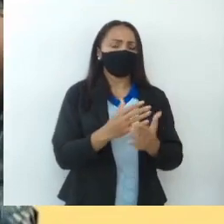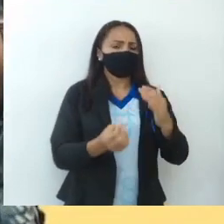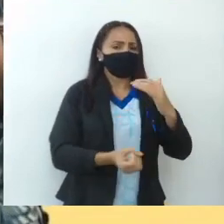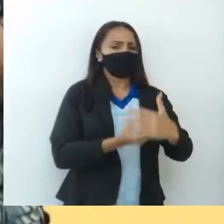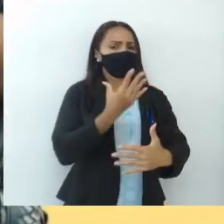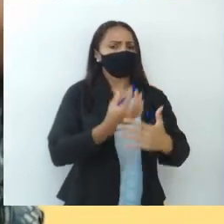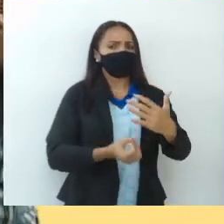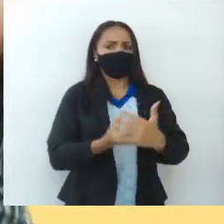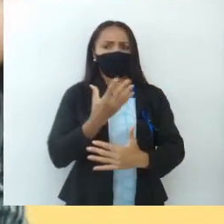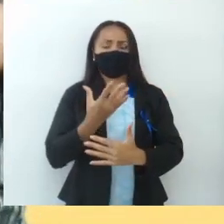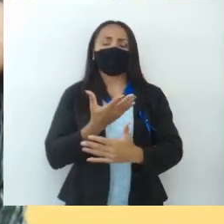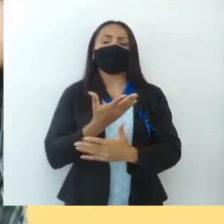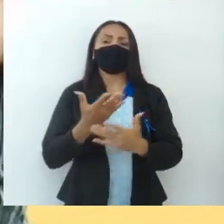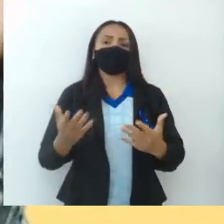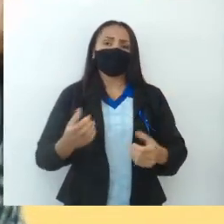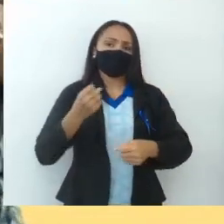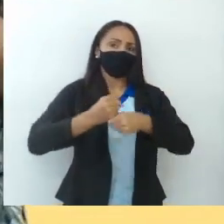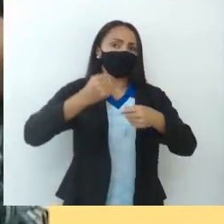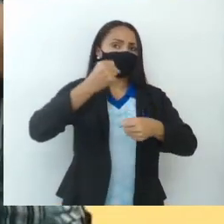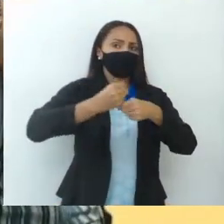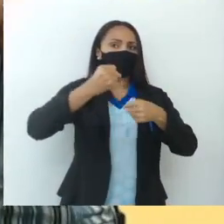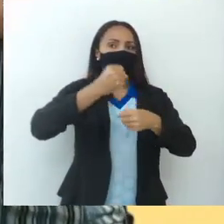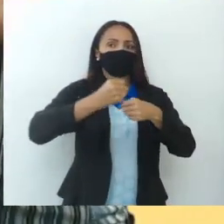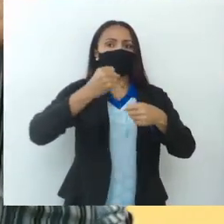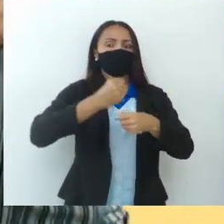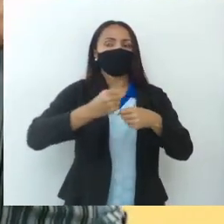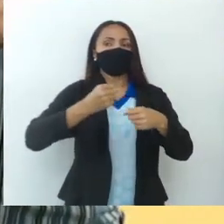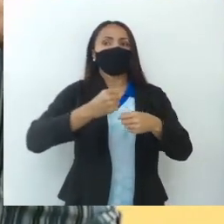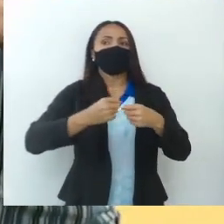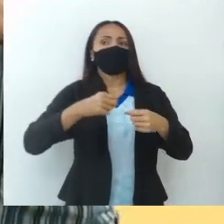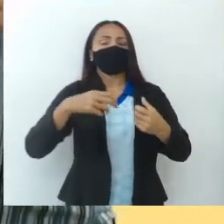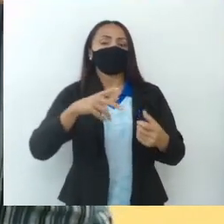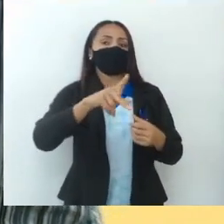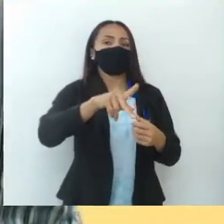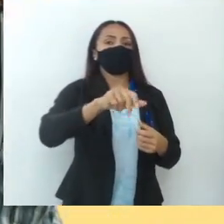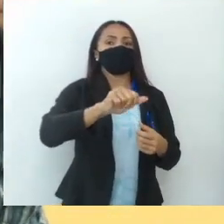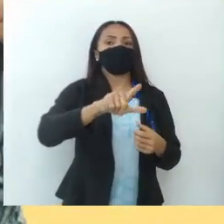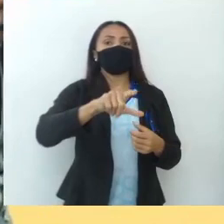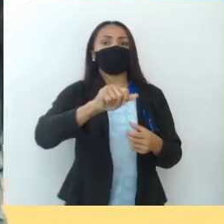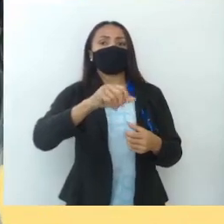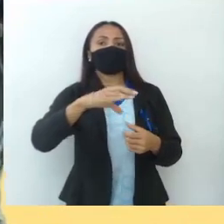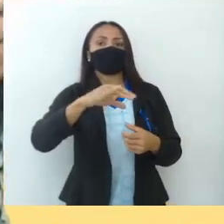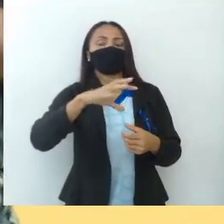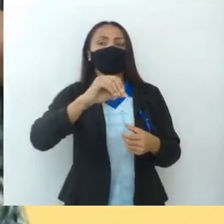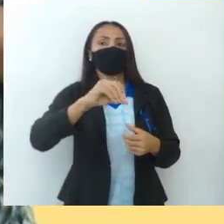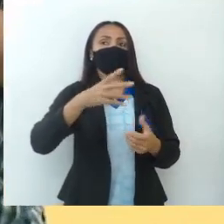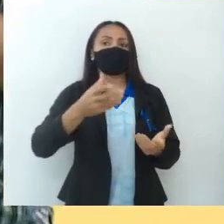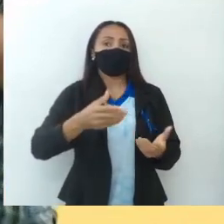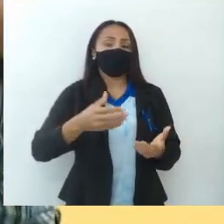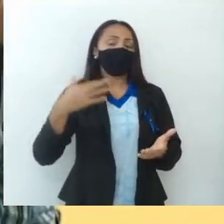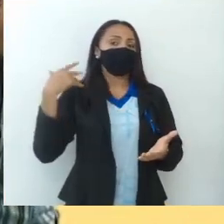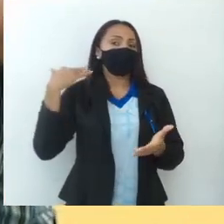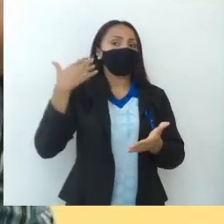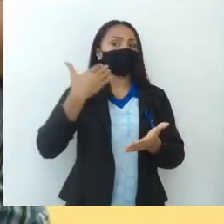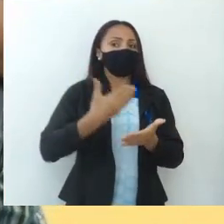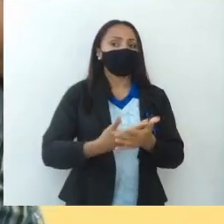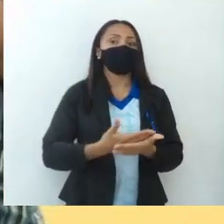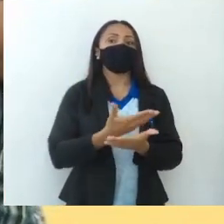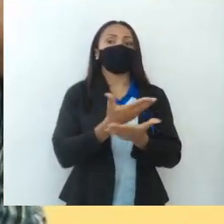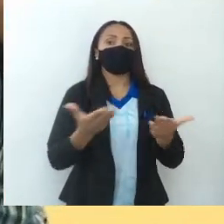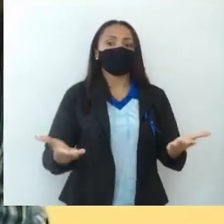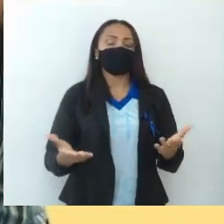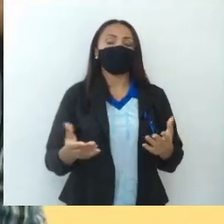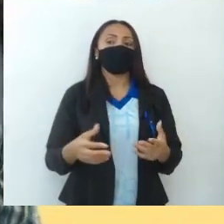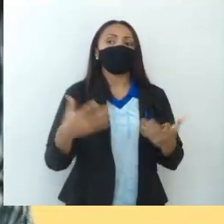de fundamentos da construção do Palácio do Campo das Princesas, professor, ainda hoje estão lá, que era do antigo palácio